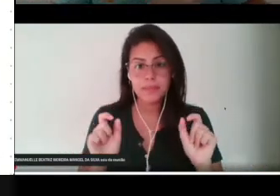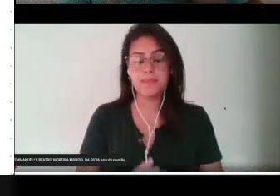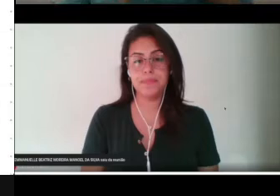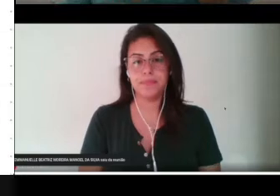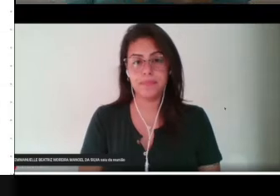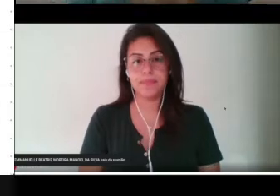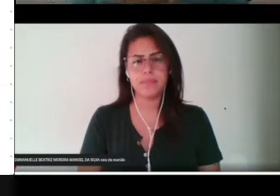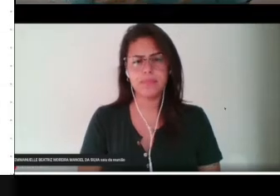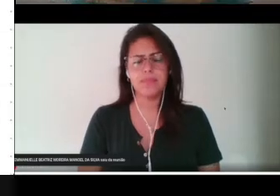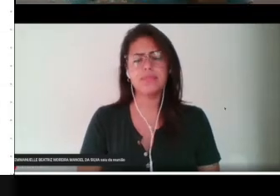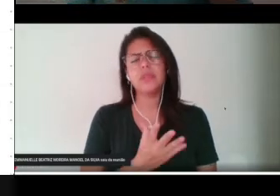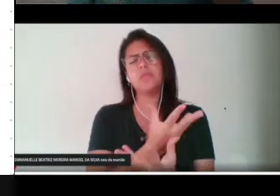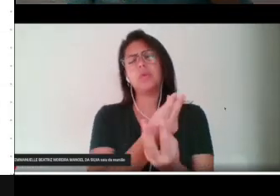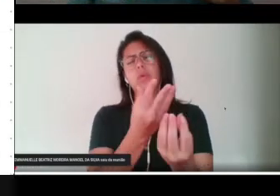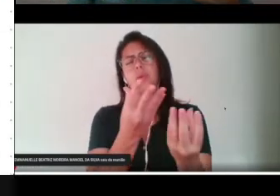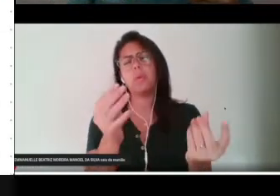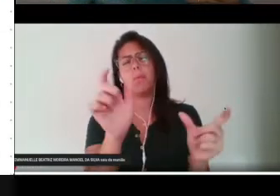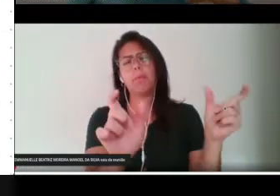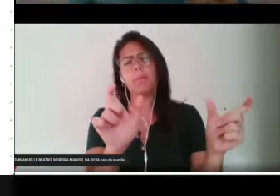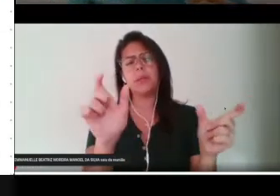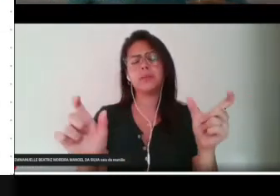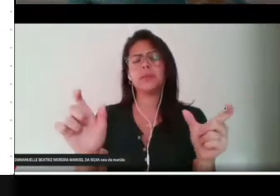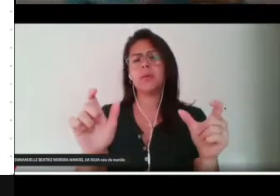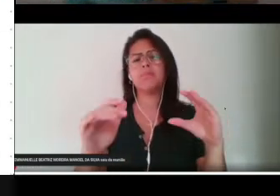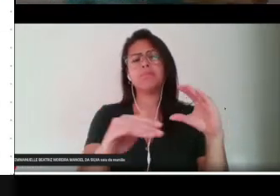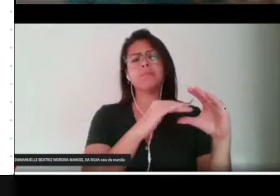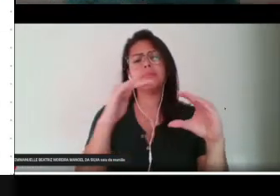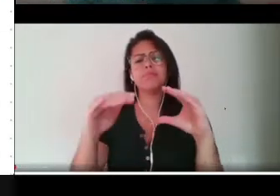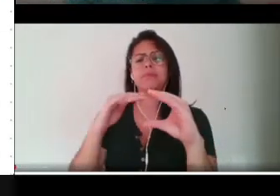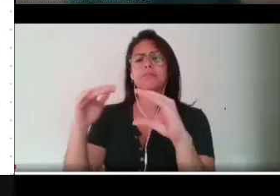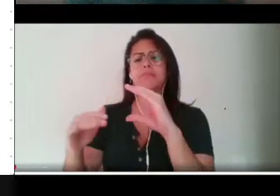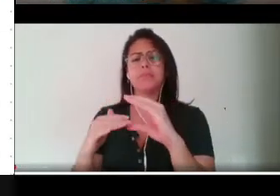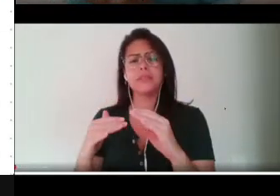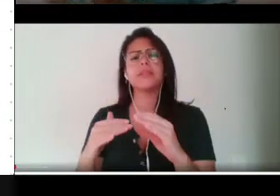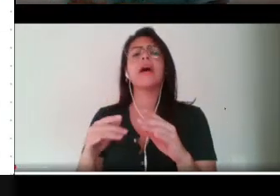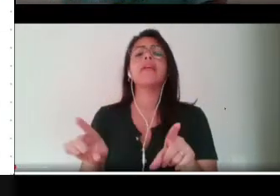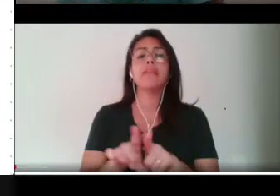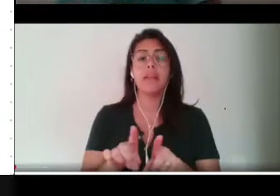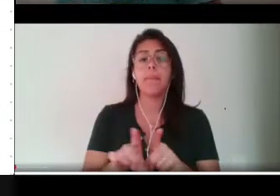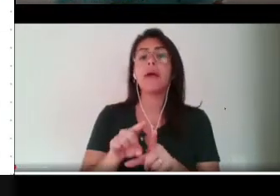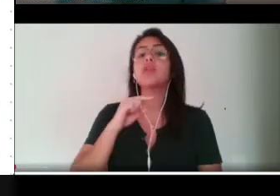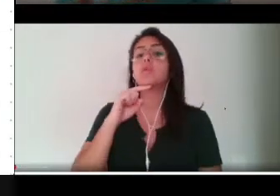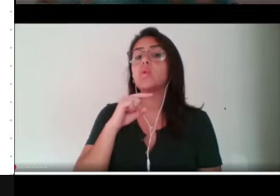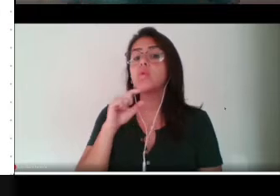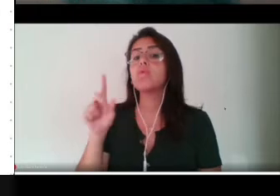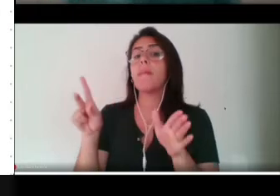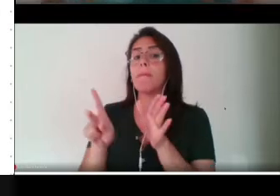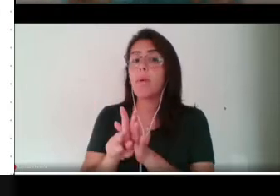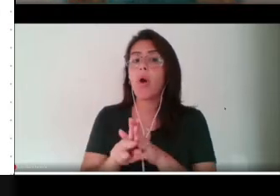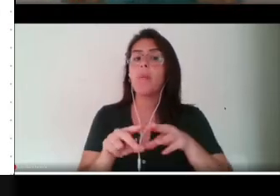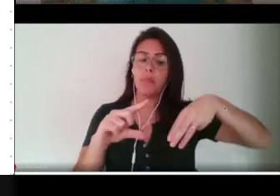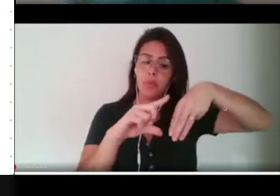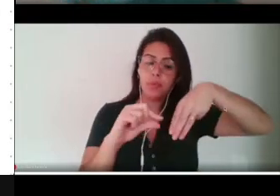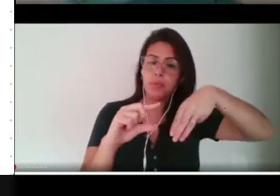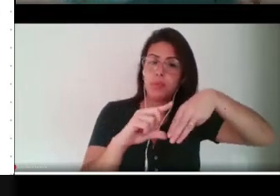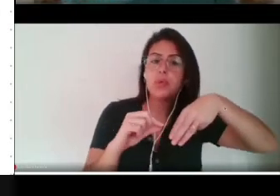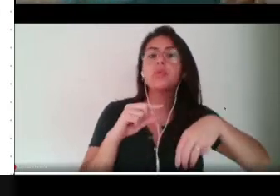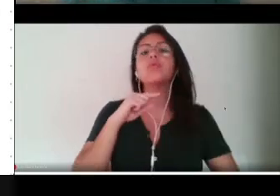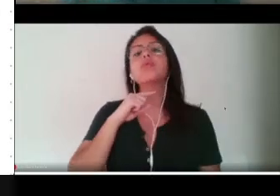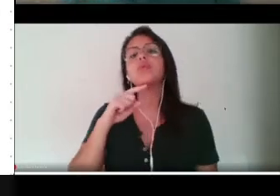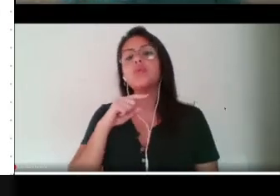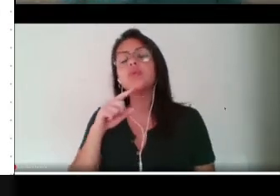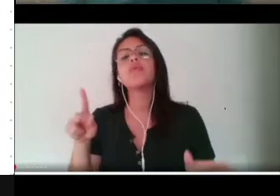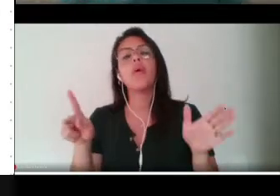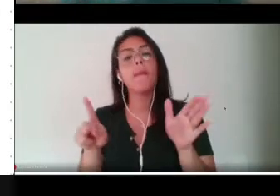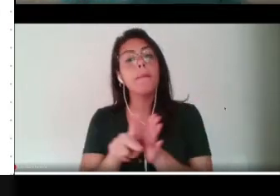Muitas pessoas me mandaram dúvidas do Moodle, dúvidas do livro e tal. Lembrem-se